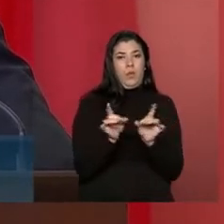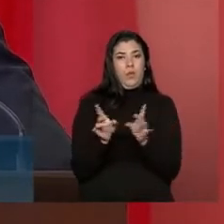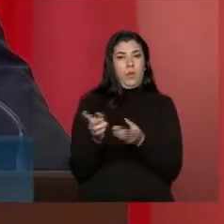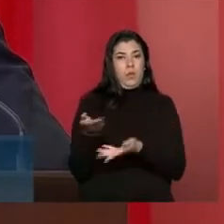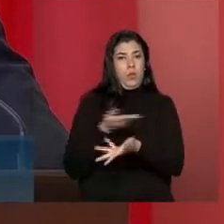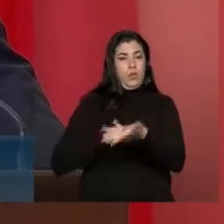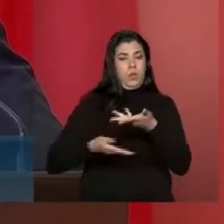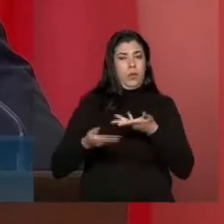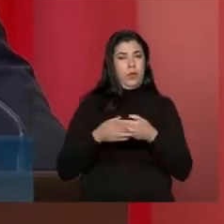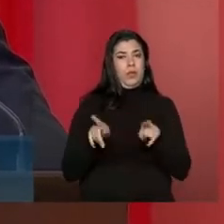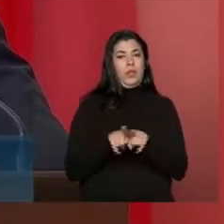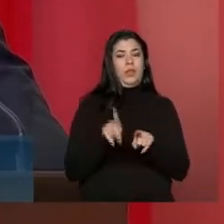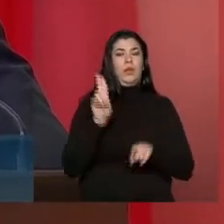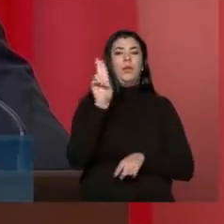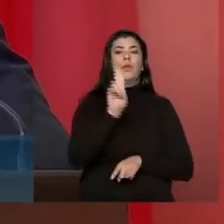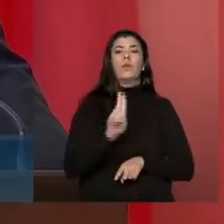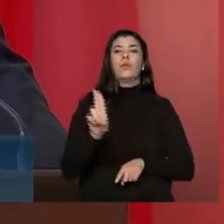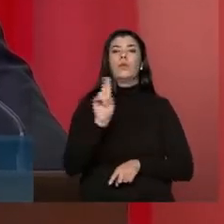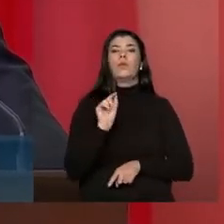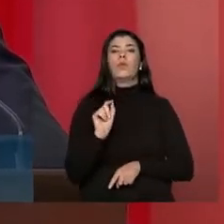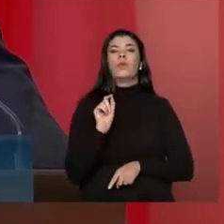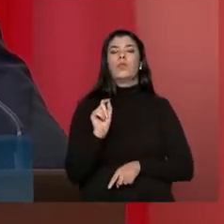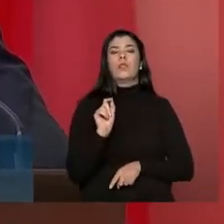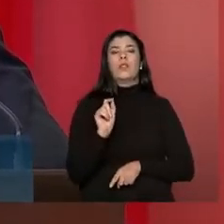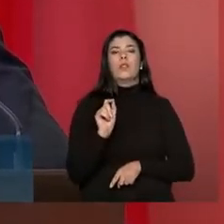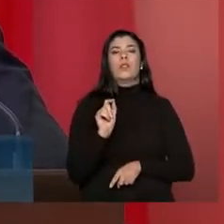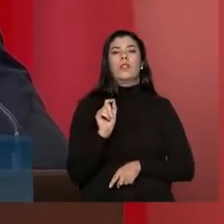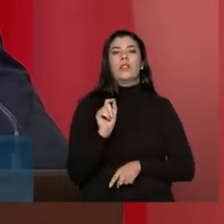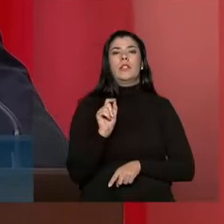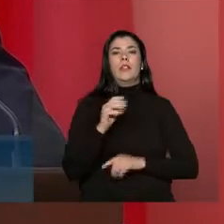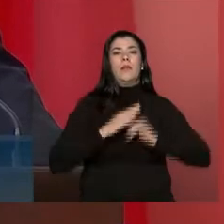e a utilização do mecanismo